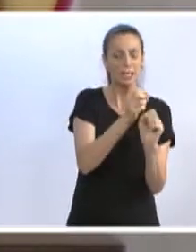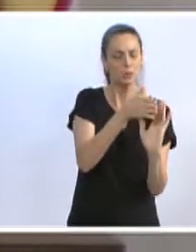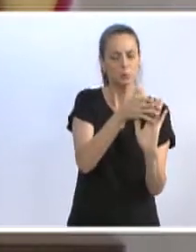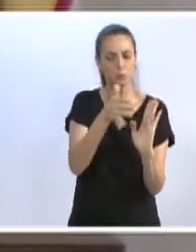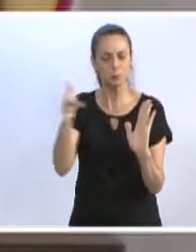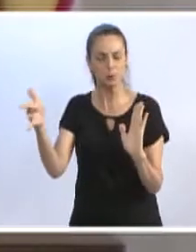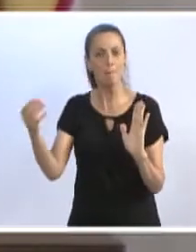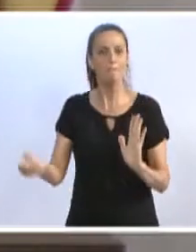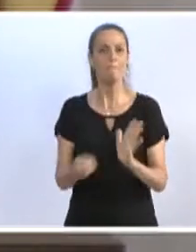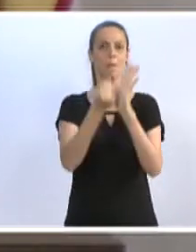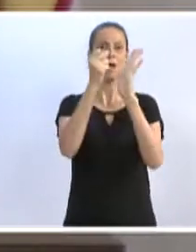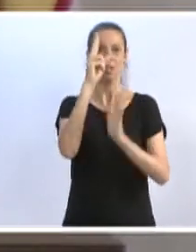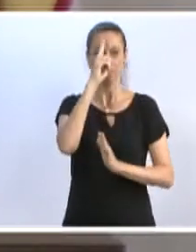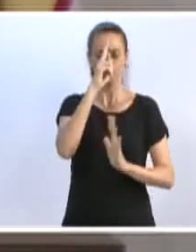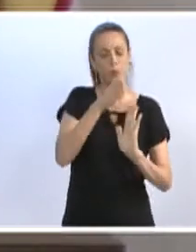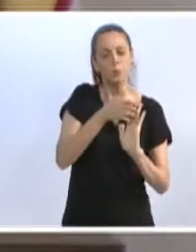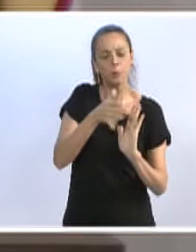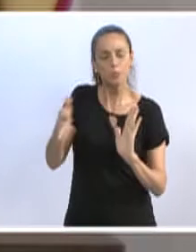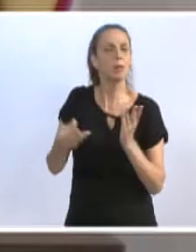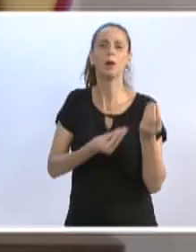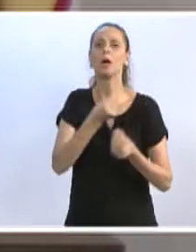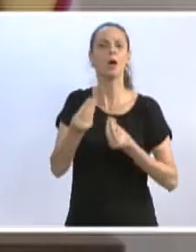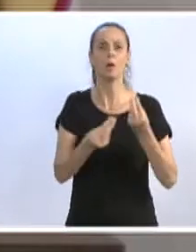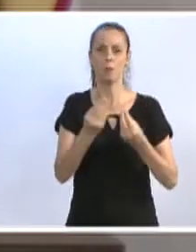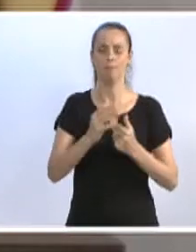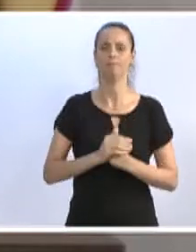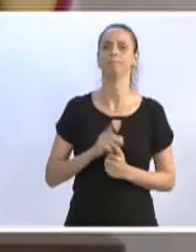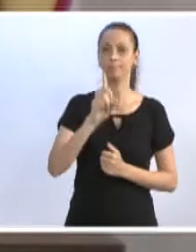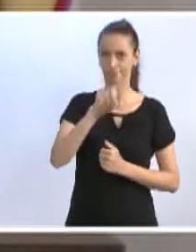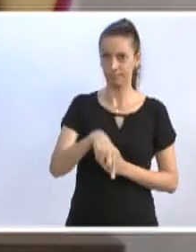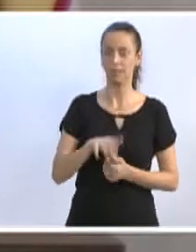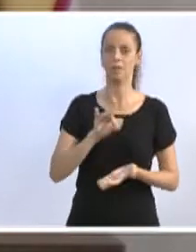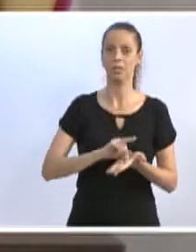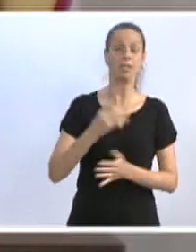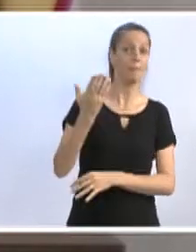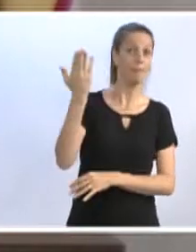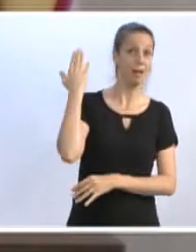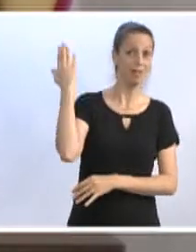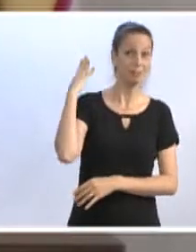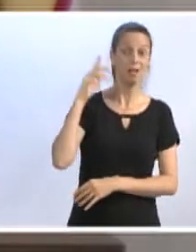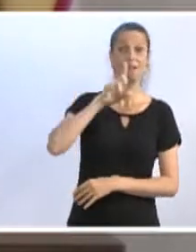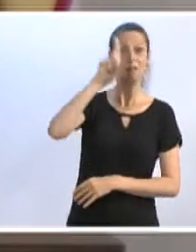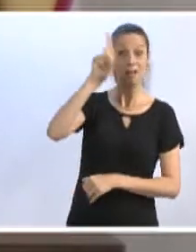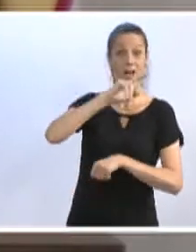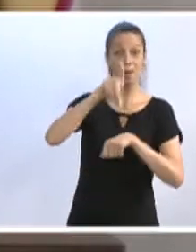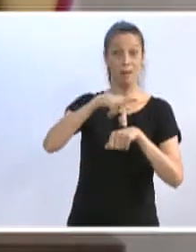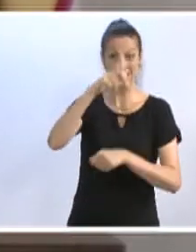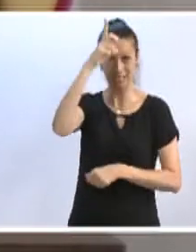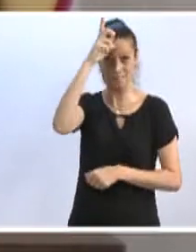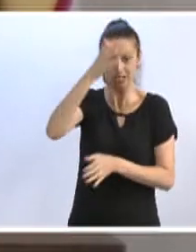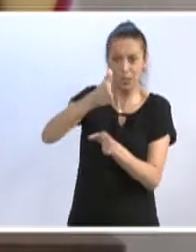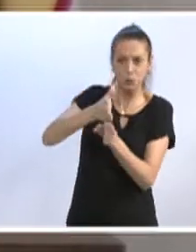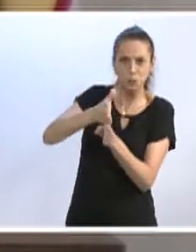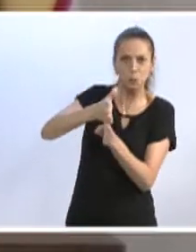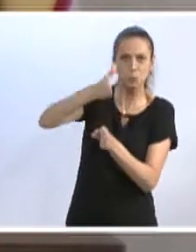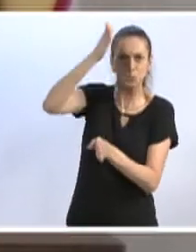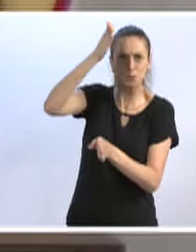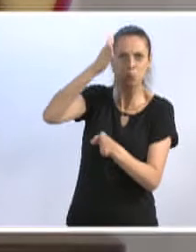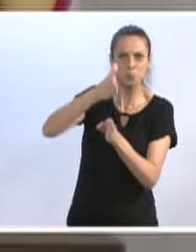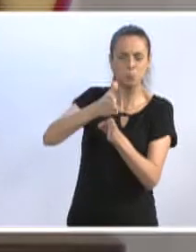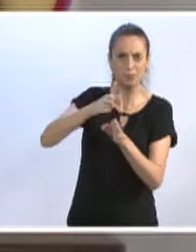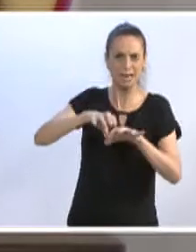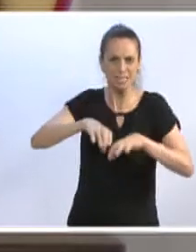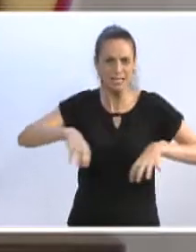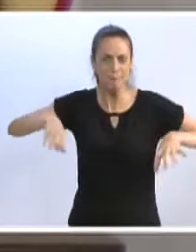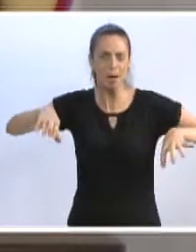marco histórico da pós-modernidade poderia ser definido como a queda do Muro de Berlim e o fim das utopias, o